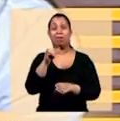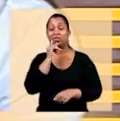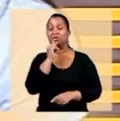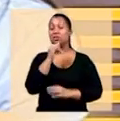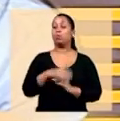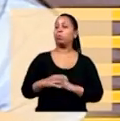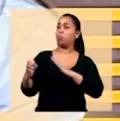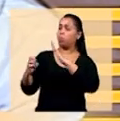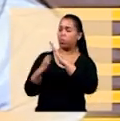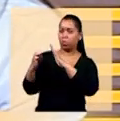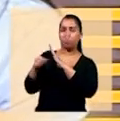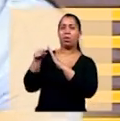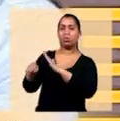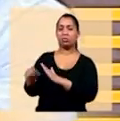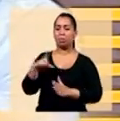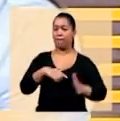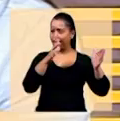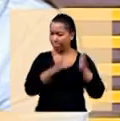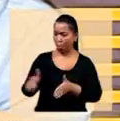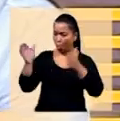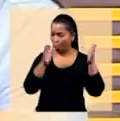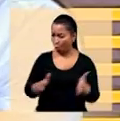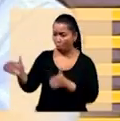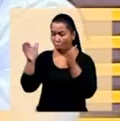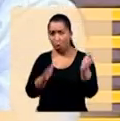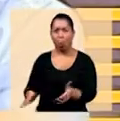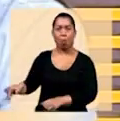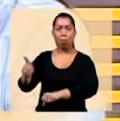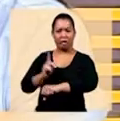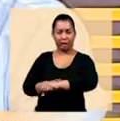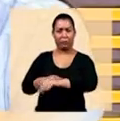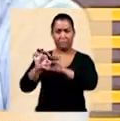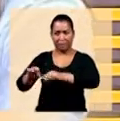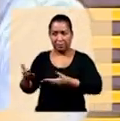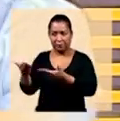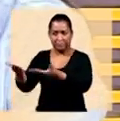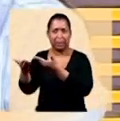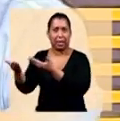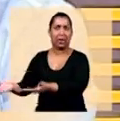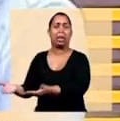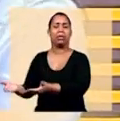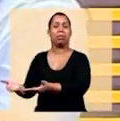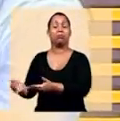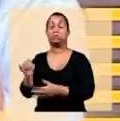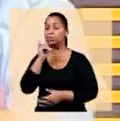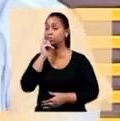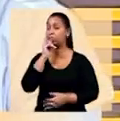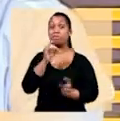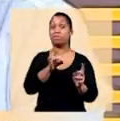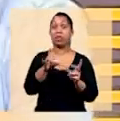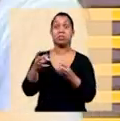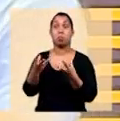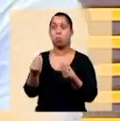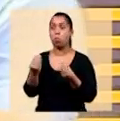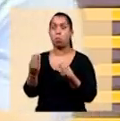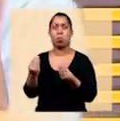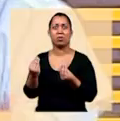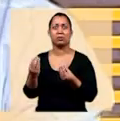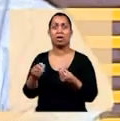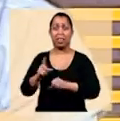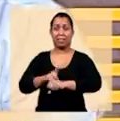segmento assim, onde é uma indústria e você tem lá uma linha de produção, que você tem prazo para entrega de um determinado produto, né? Teve uma venda